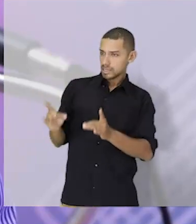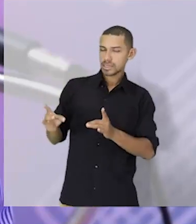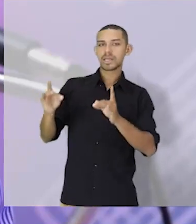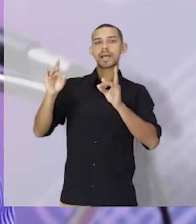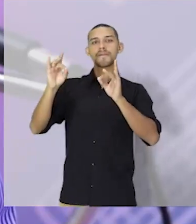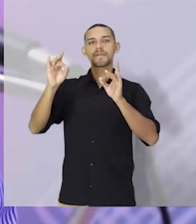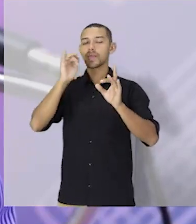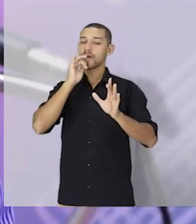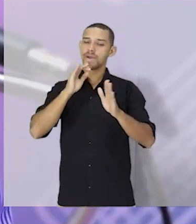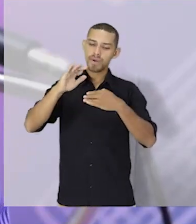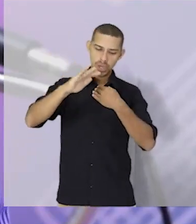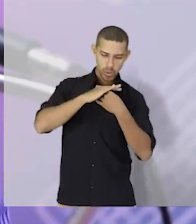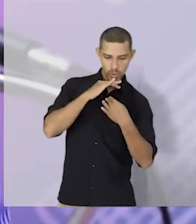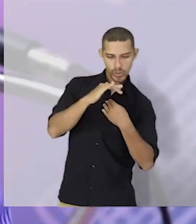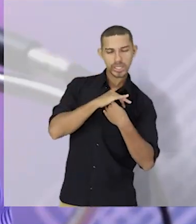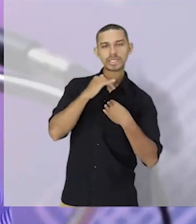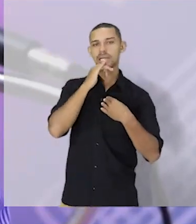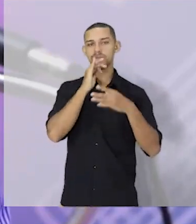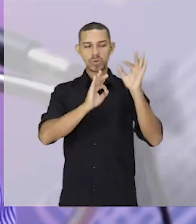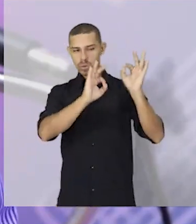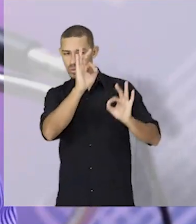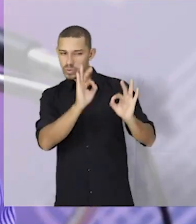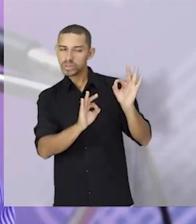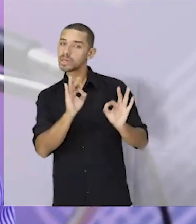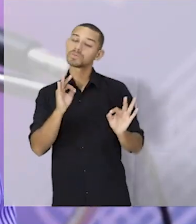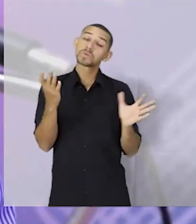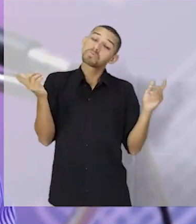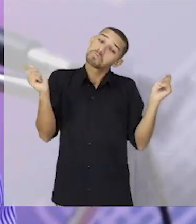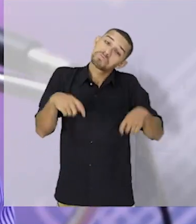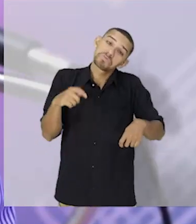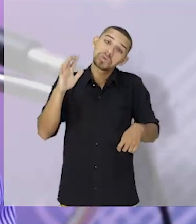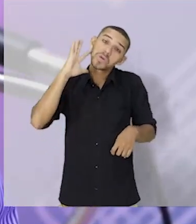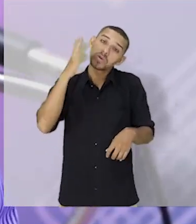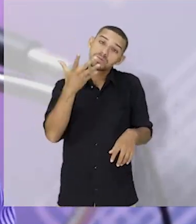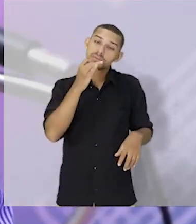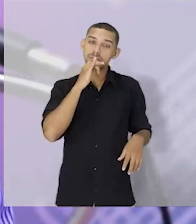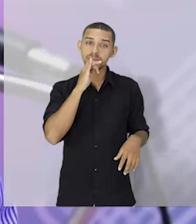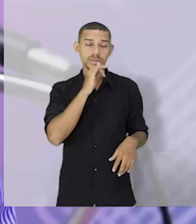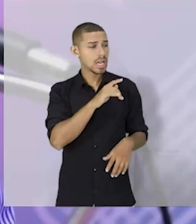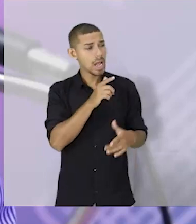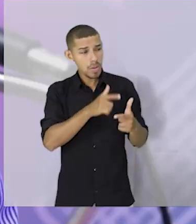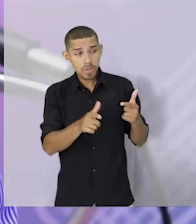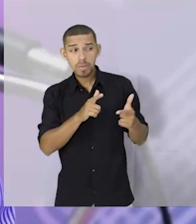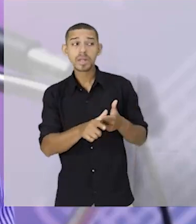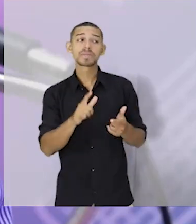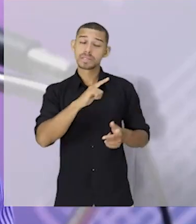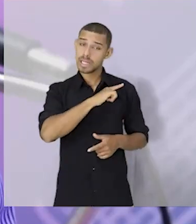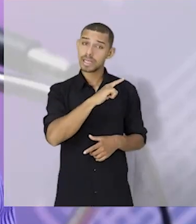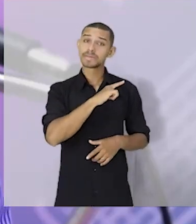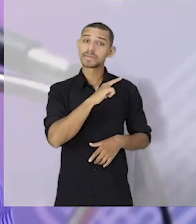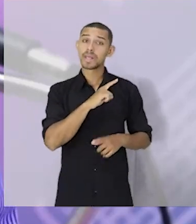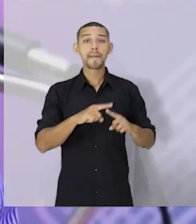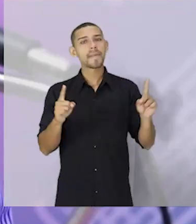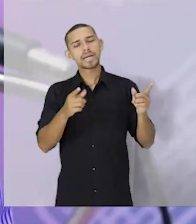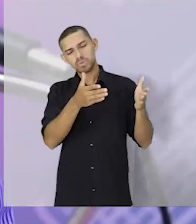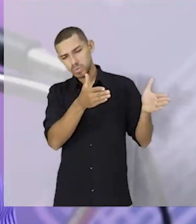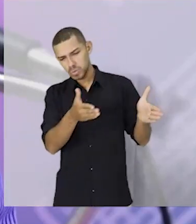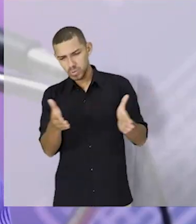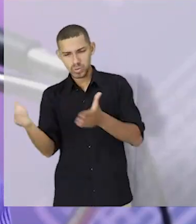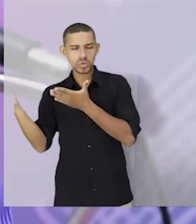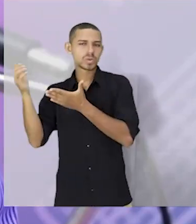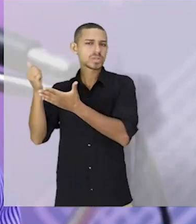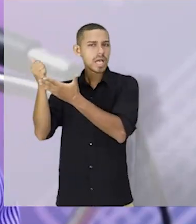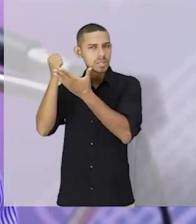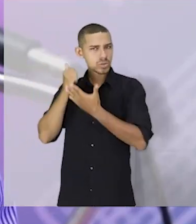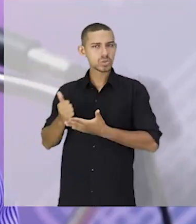que vai lhe orientar, que você vai tratar, porque provavelmente você está passando por algum problema. E aí, nessa